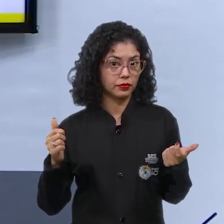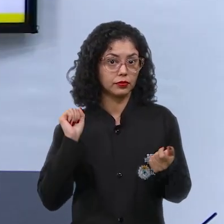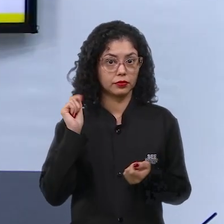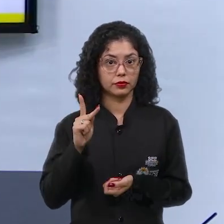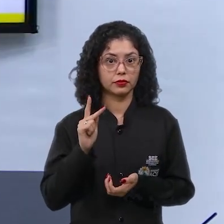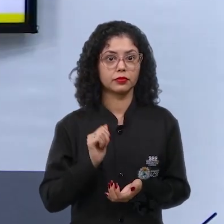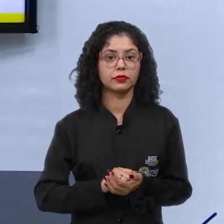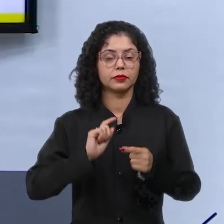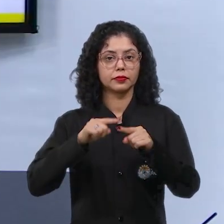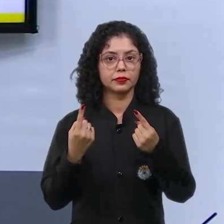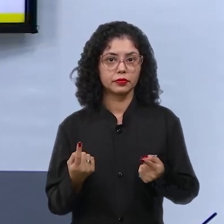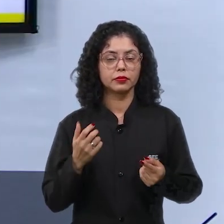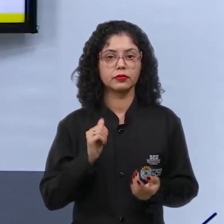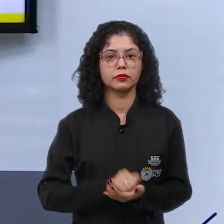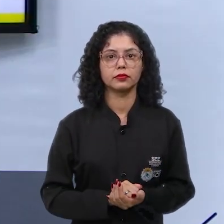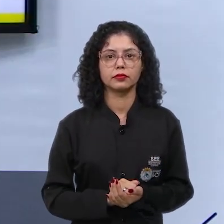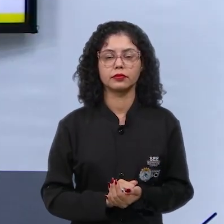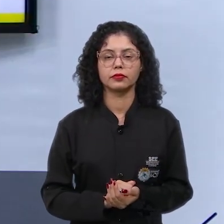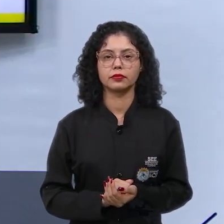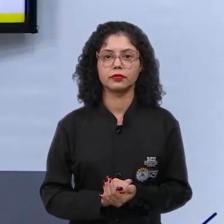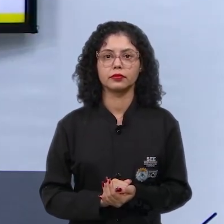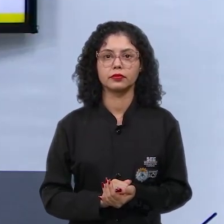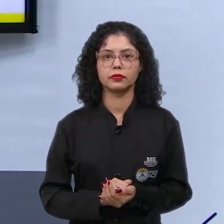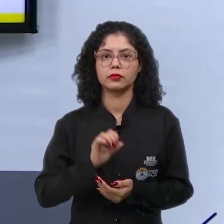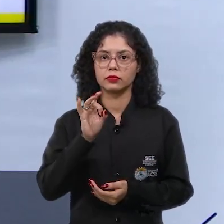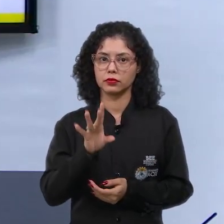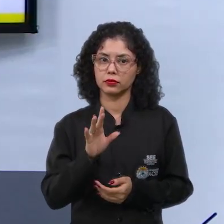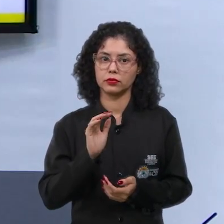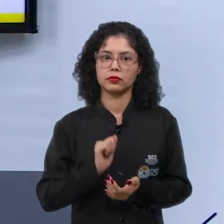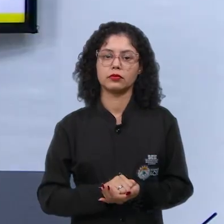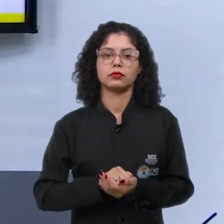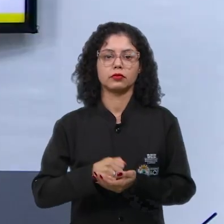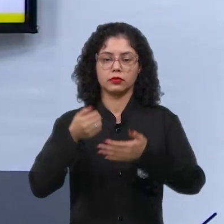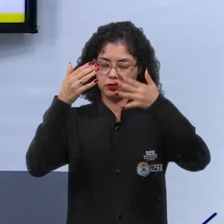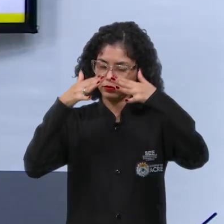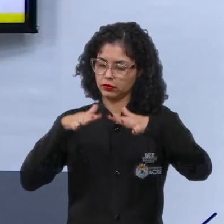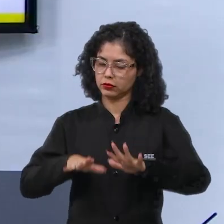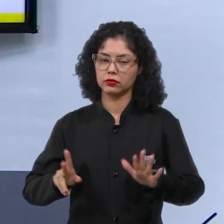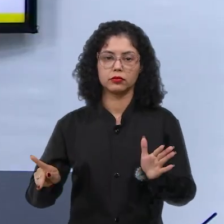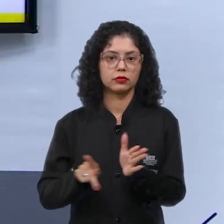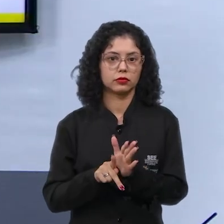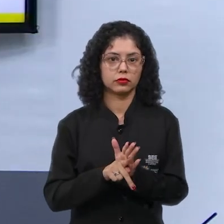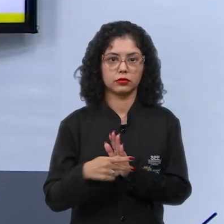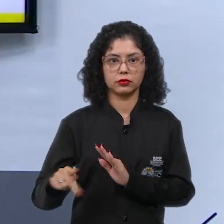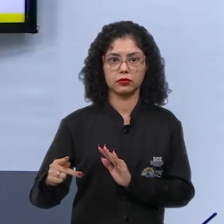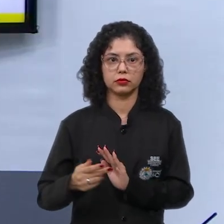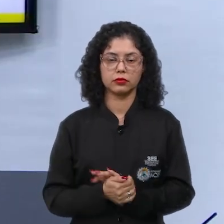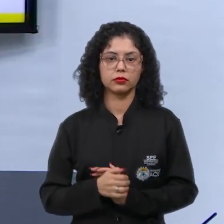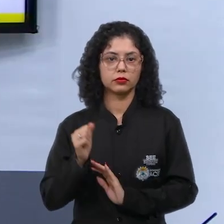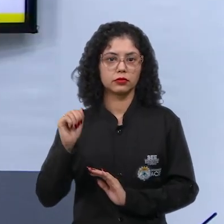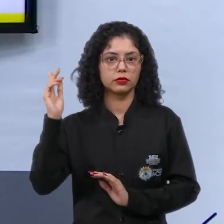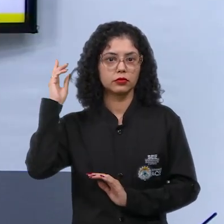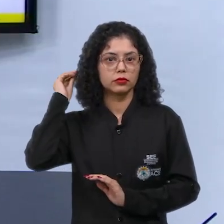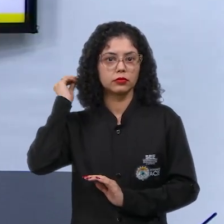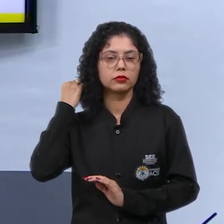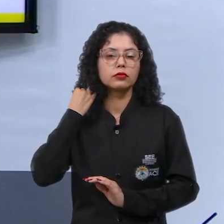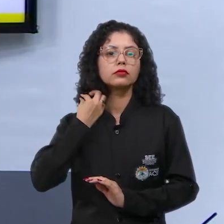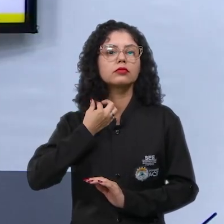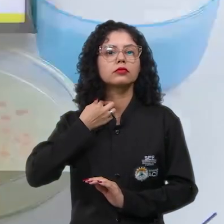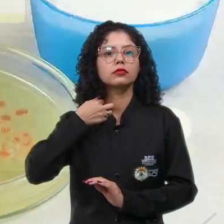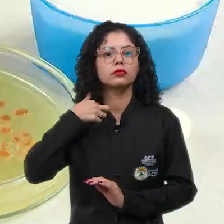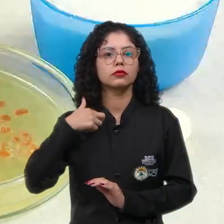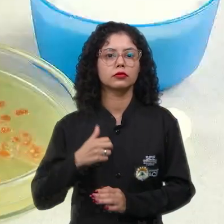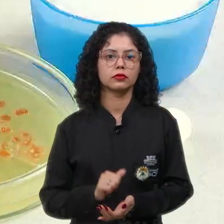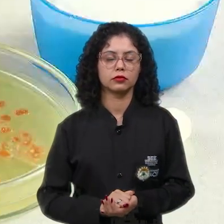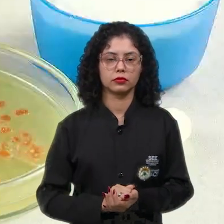ok? Mas essas atividades, pessoal, são de uma forma natural, é naturalmente delas, tá certo? Temos aqui também